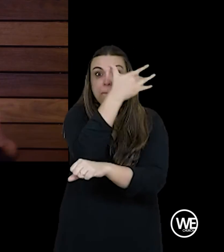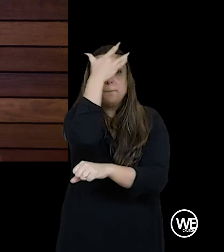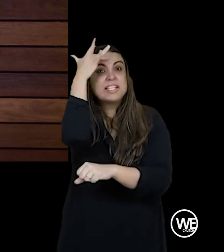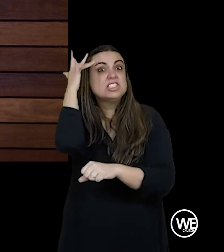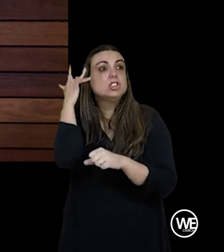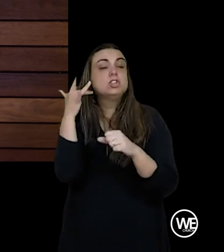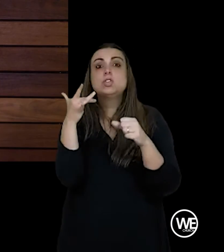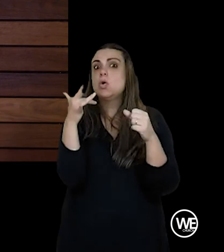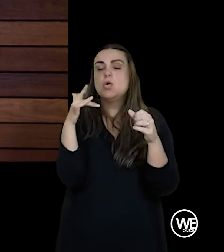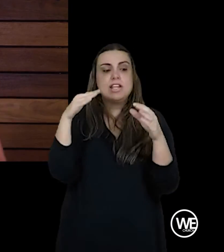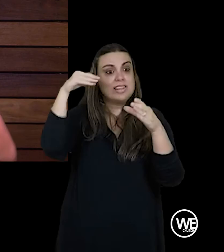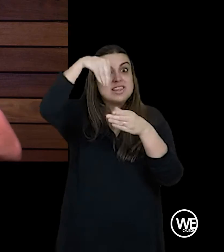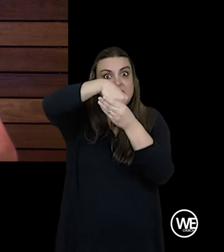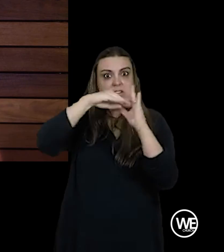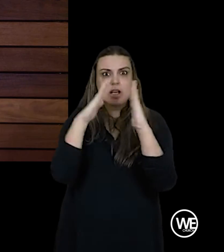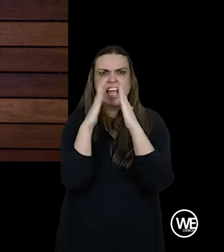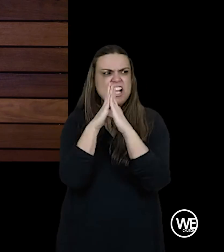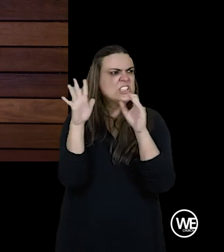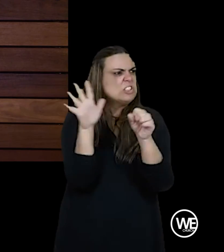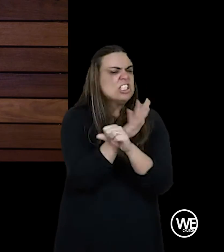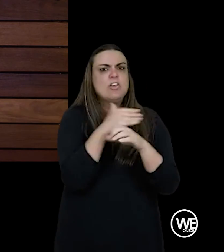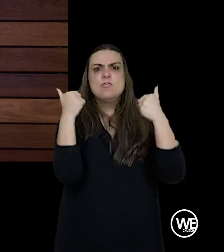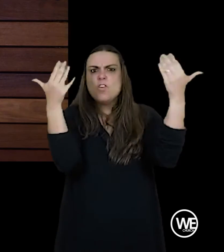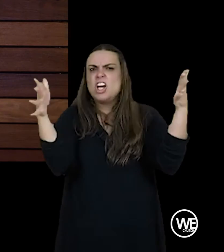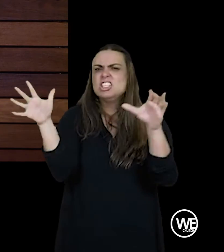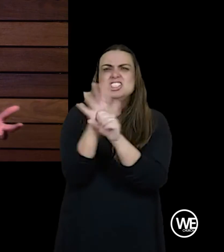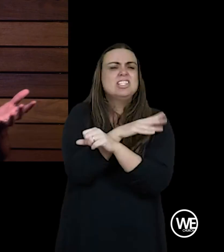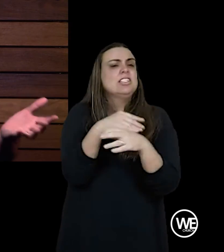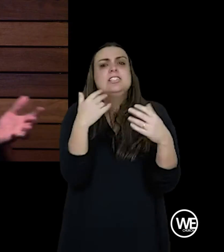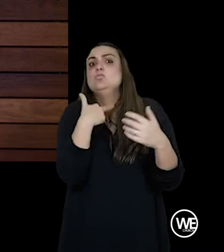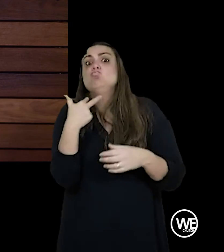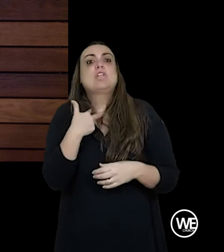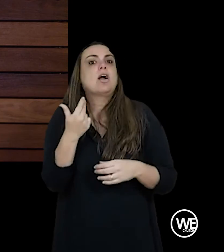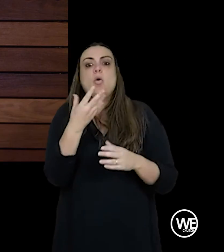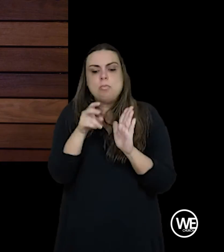multidão dentro e fora da casa, não tem como chegar. Imagina um